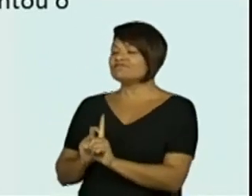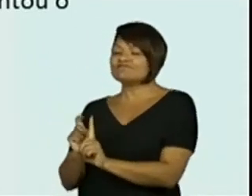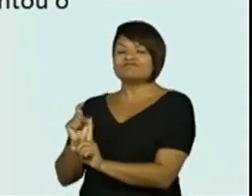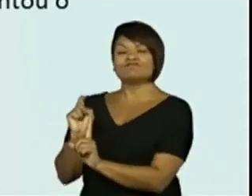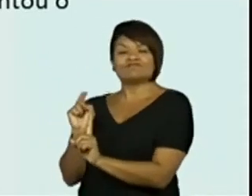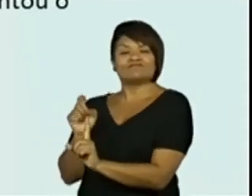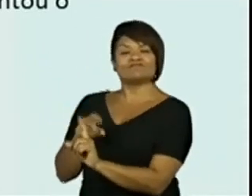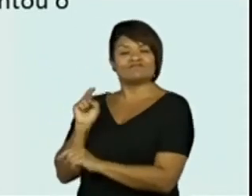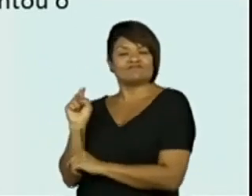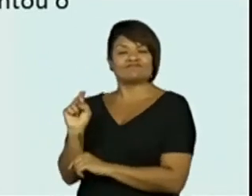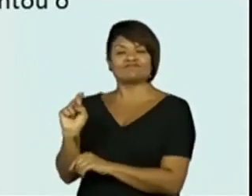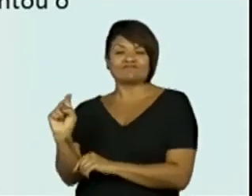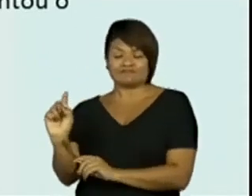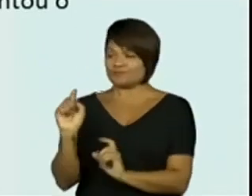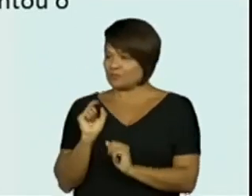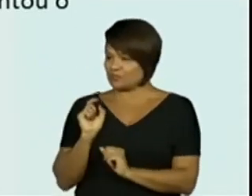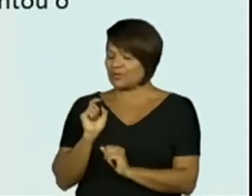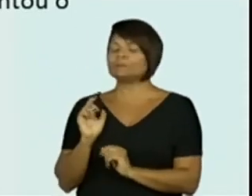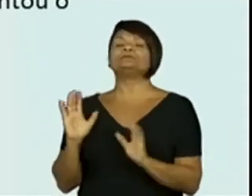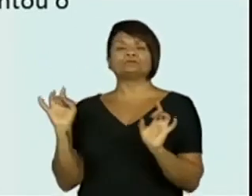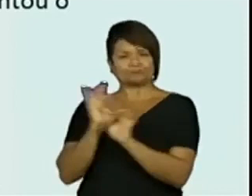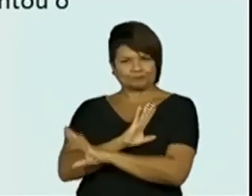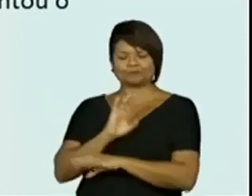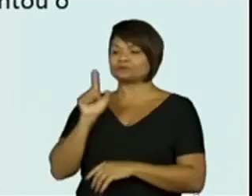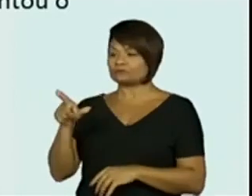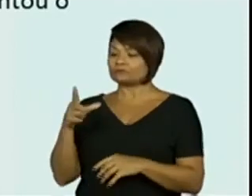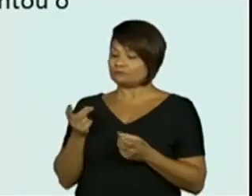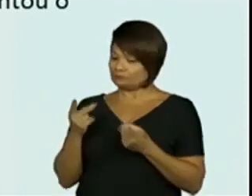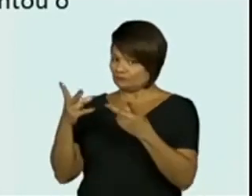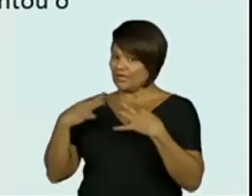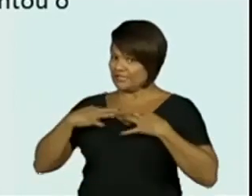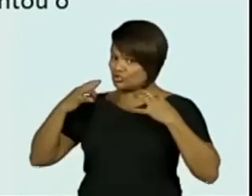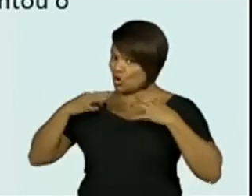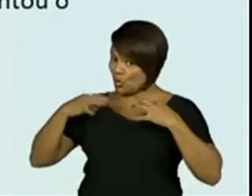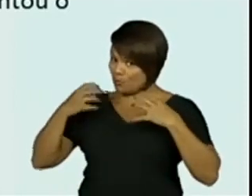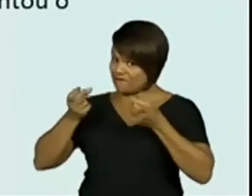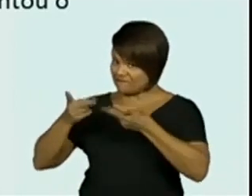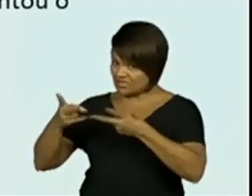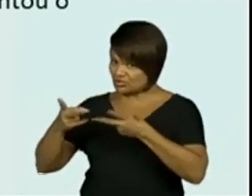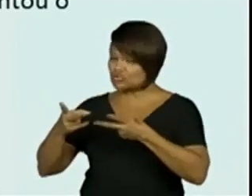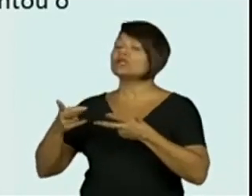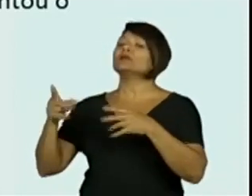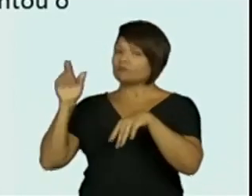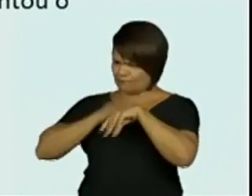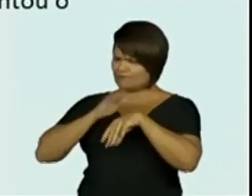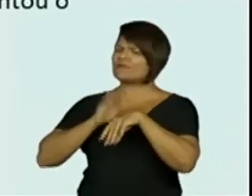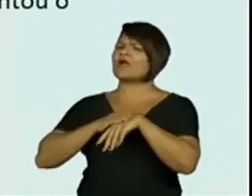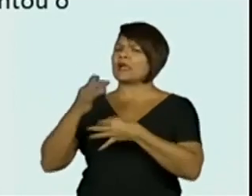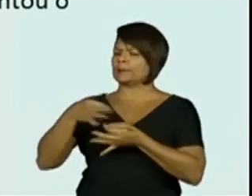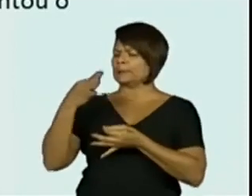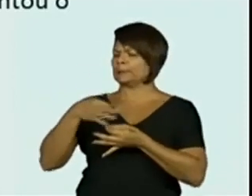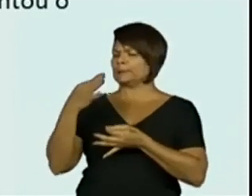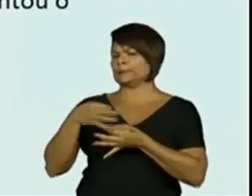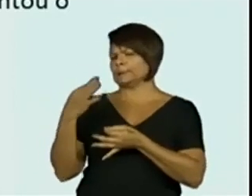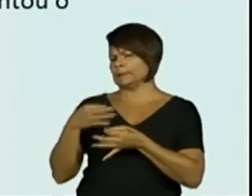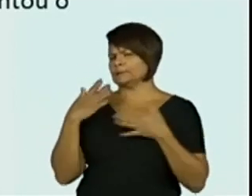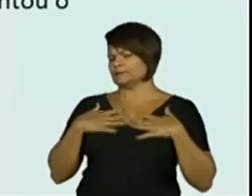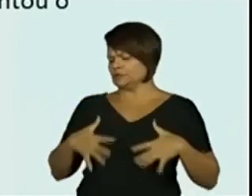estilista, serviço completo. Vendia o tecido e fazia o vestido. Doralice se